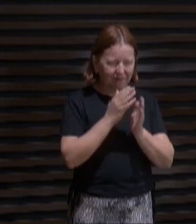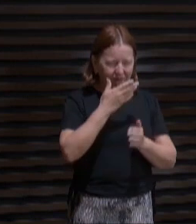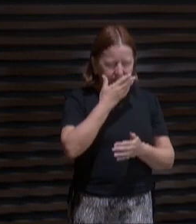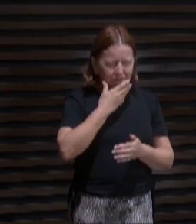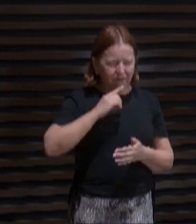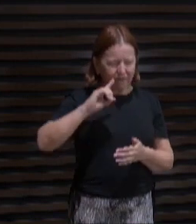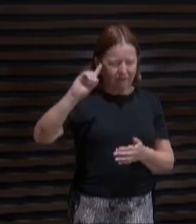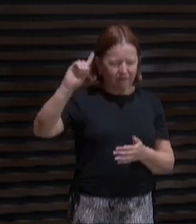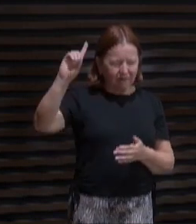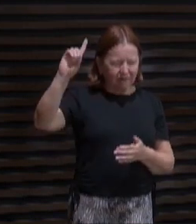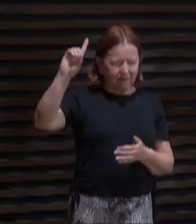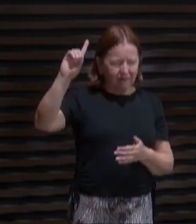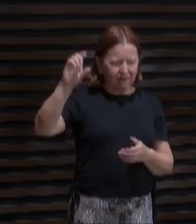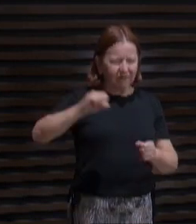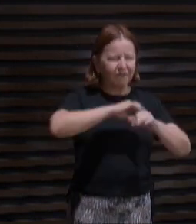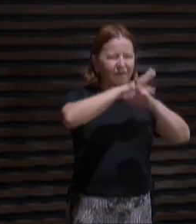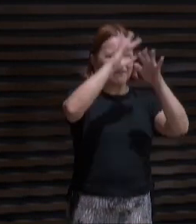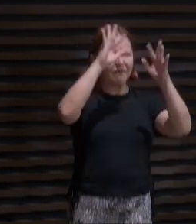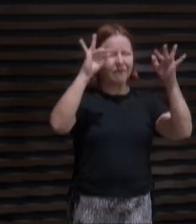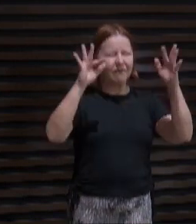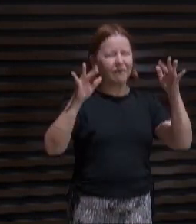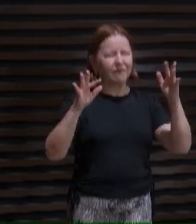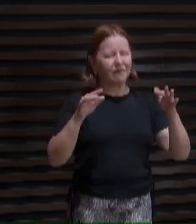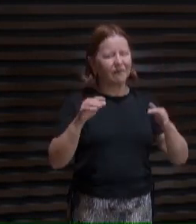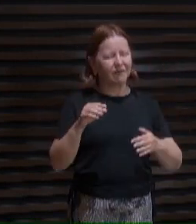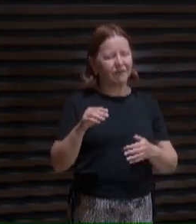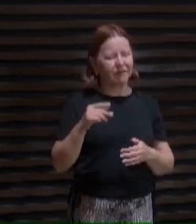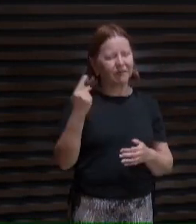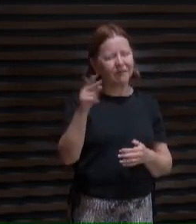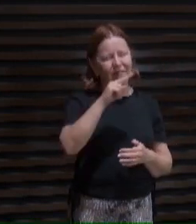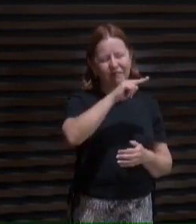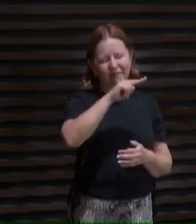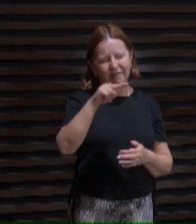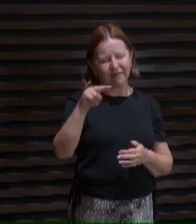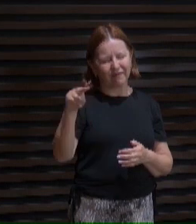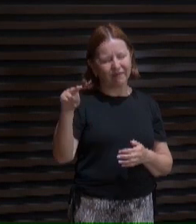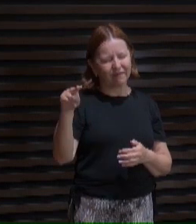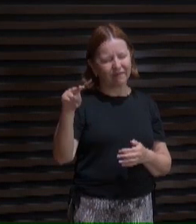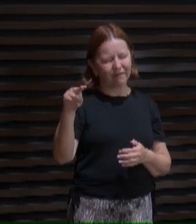Pai, glorificado seja o teu nome.